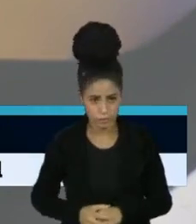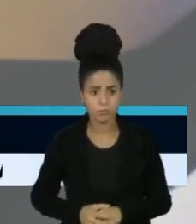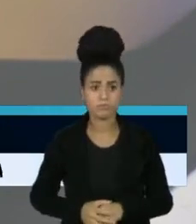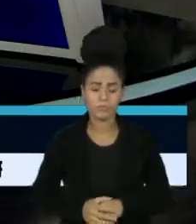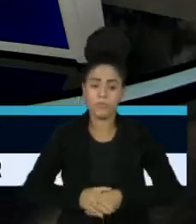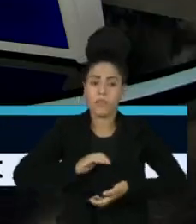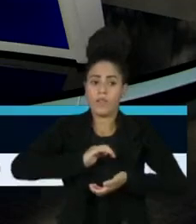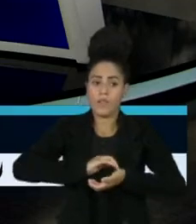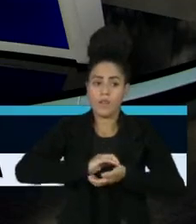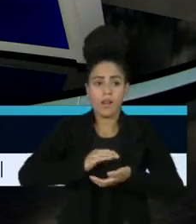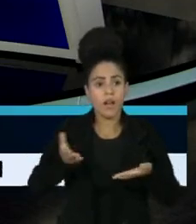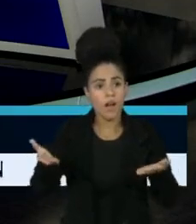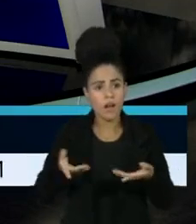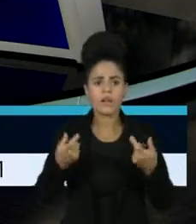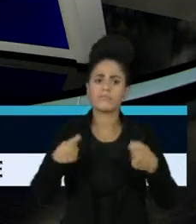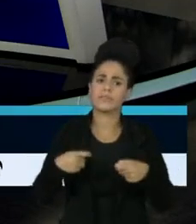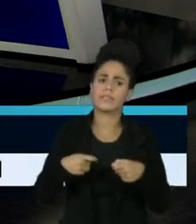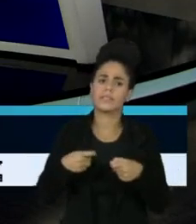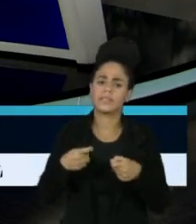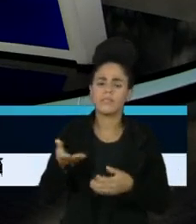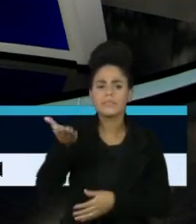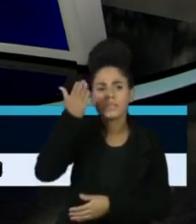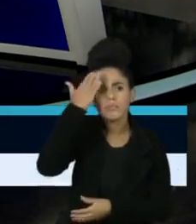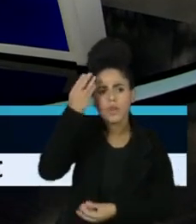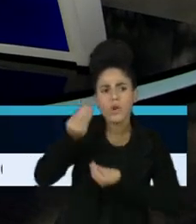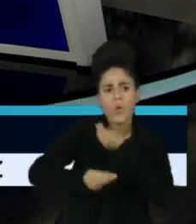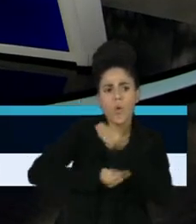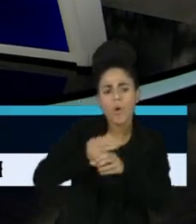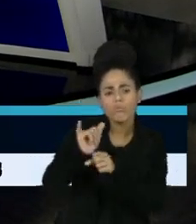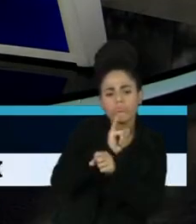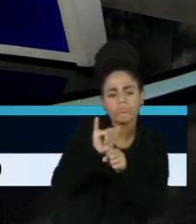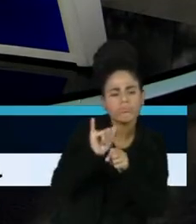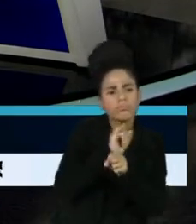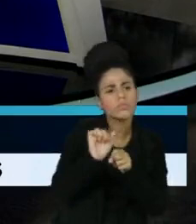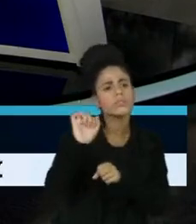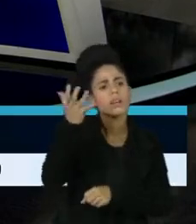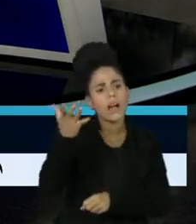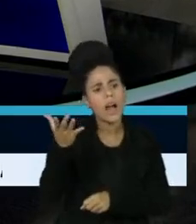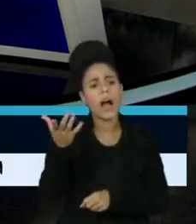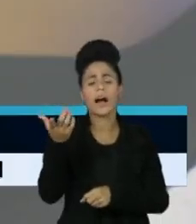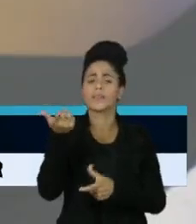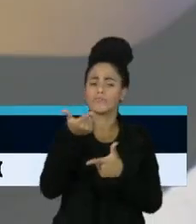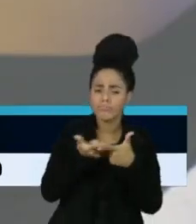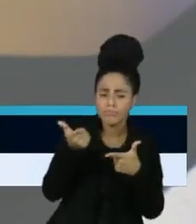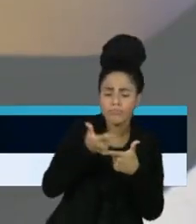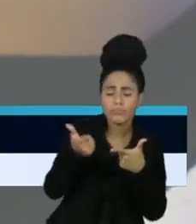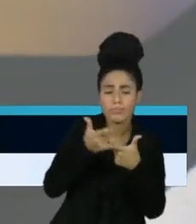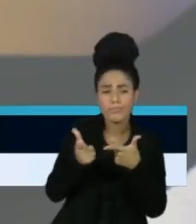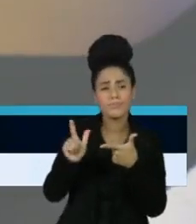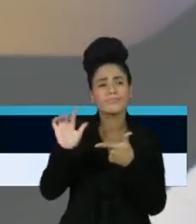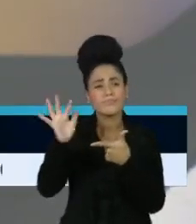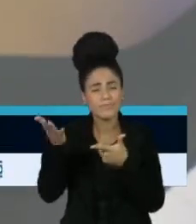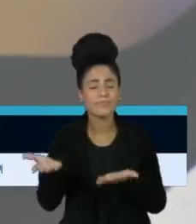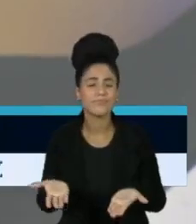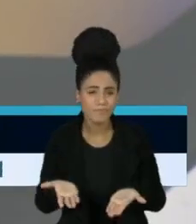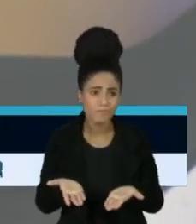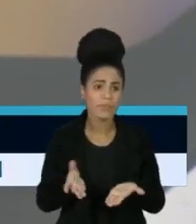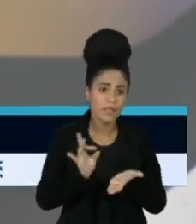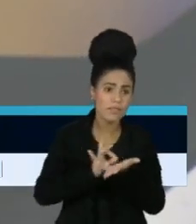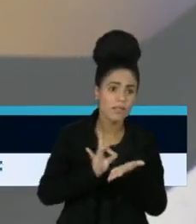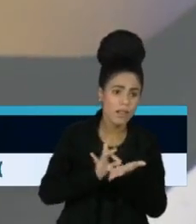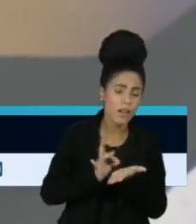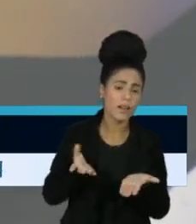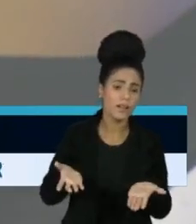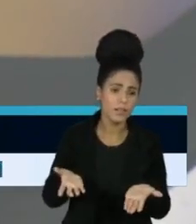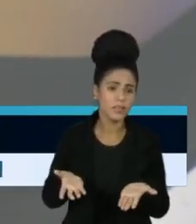Supremo agora vai ter que se acomodar nessa situação, né? Ele teve um papel nessa crise e ele saiu-se